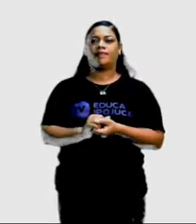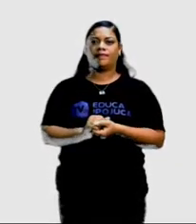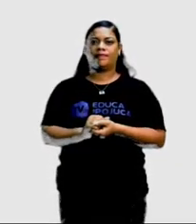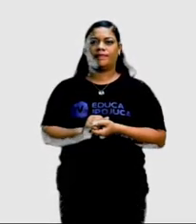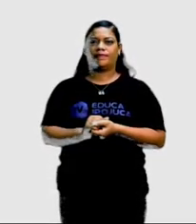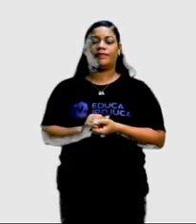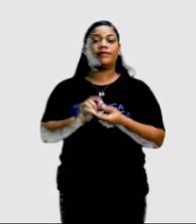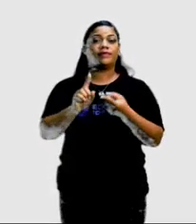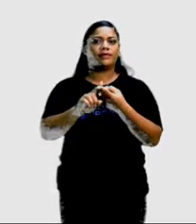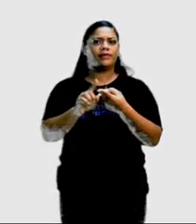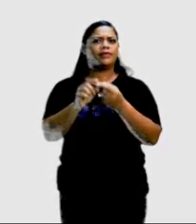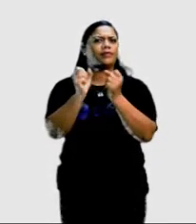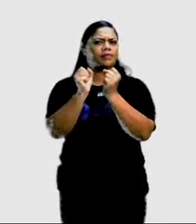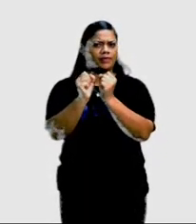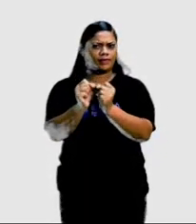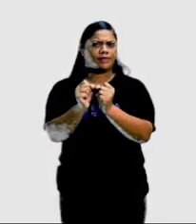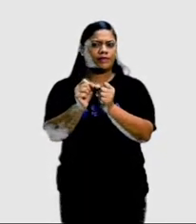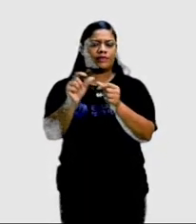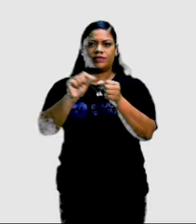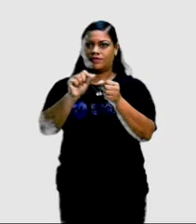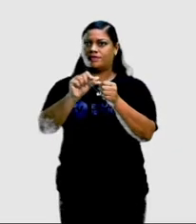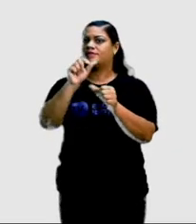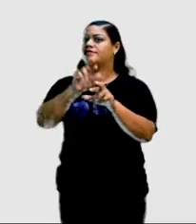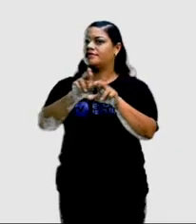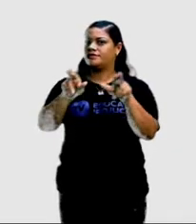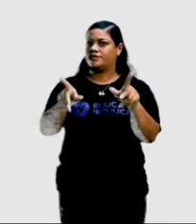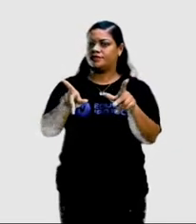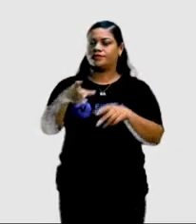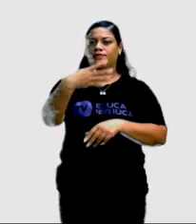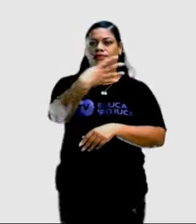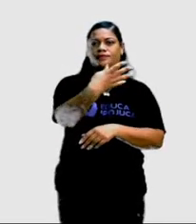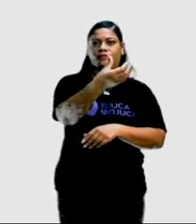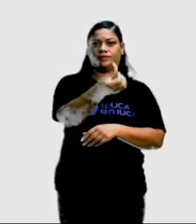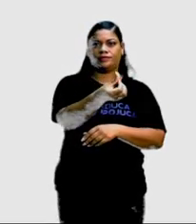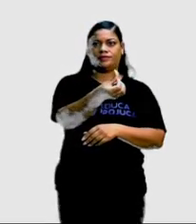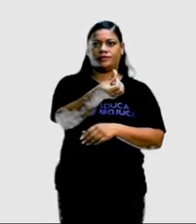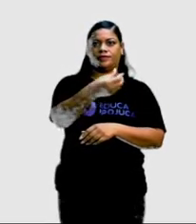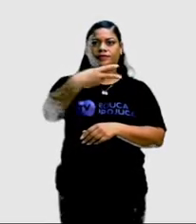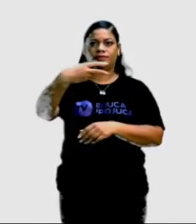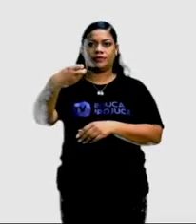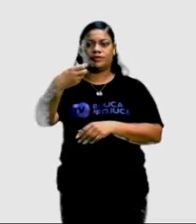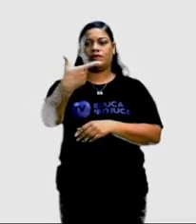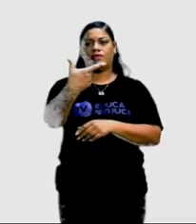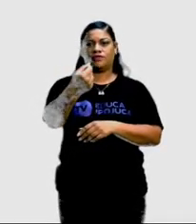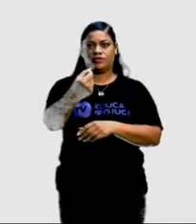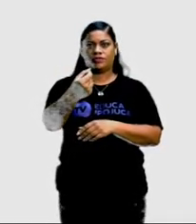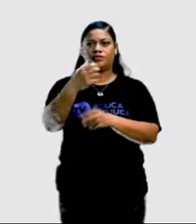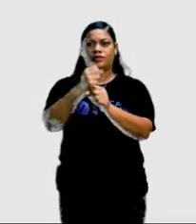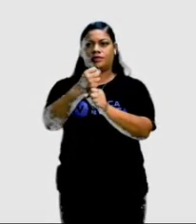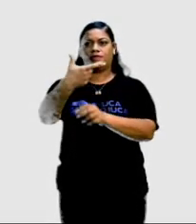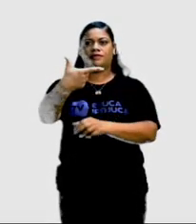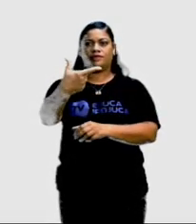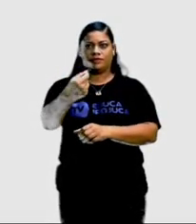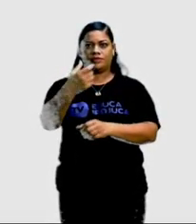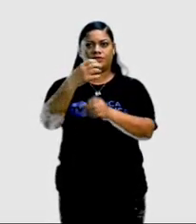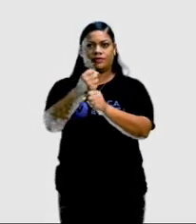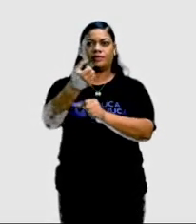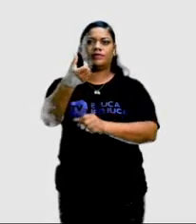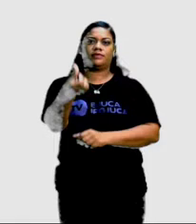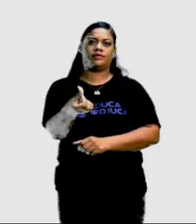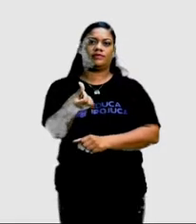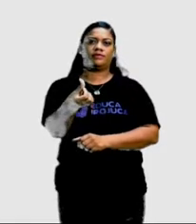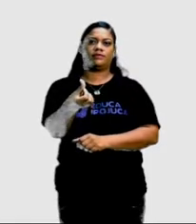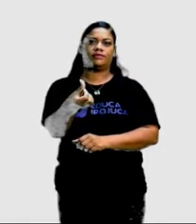Porém, também eu posso decompor da seguinte forma: 46 igual a 20 mais 20 e mais